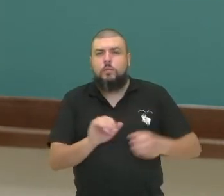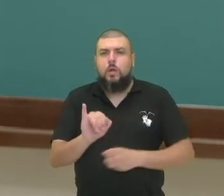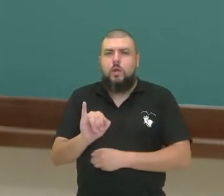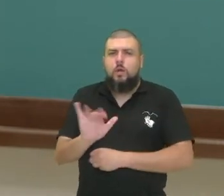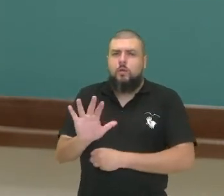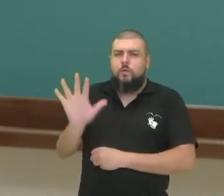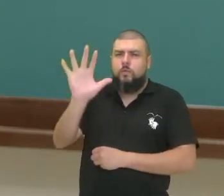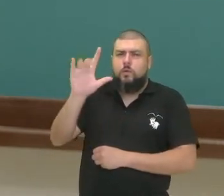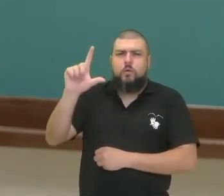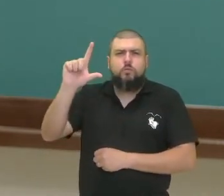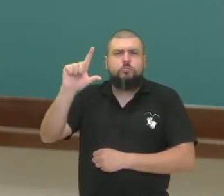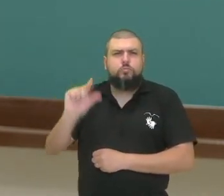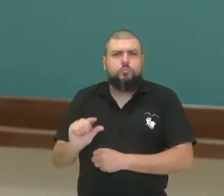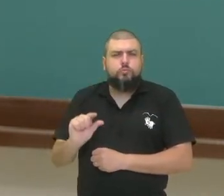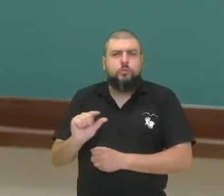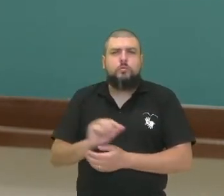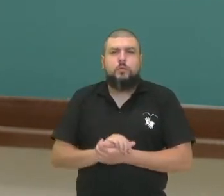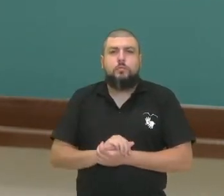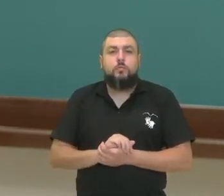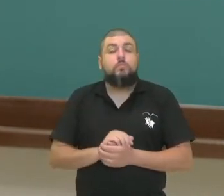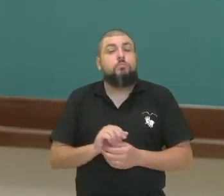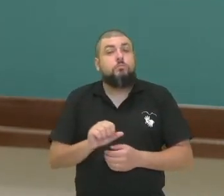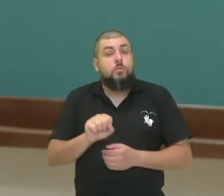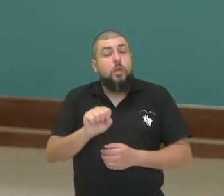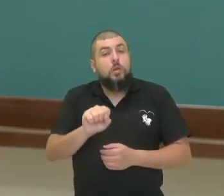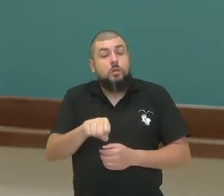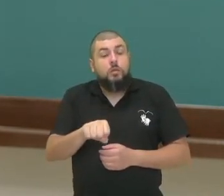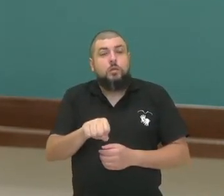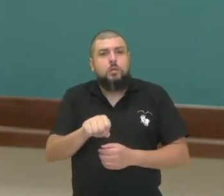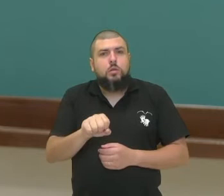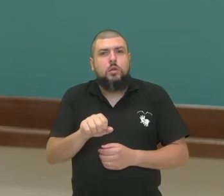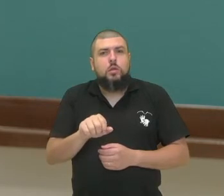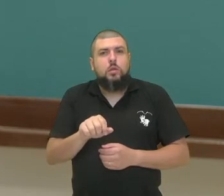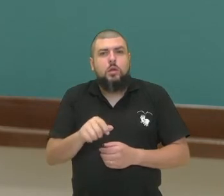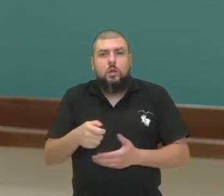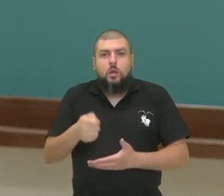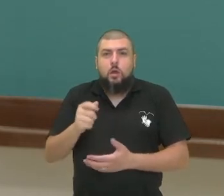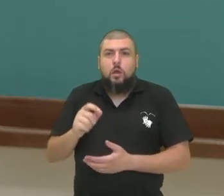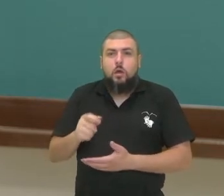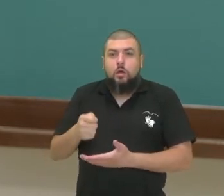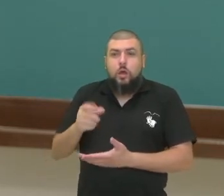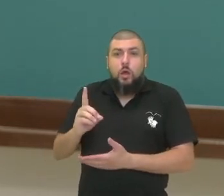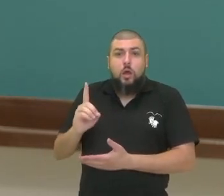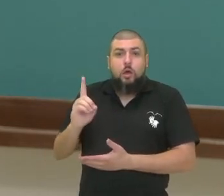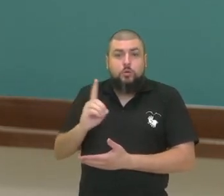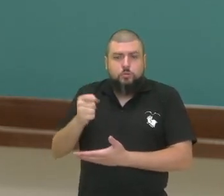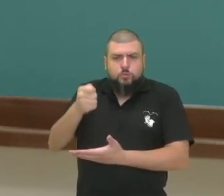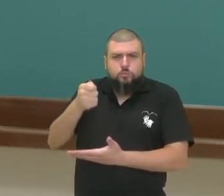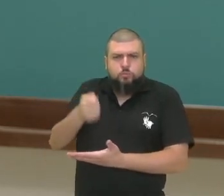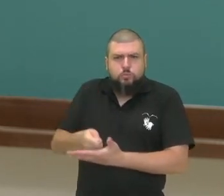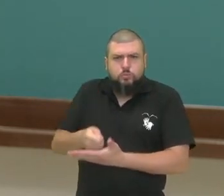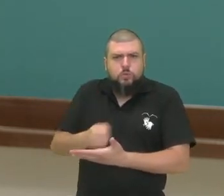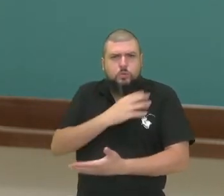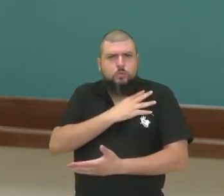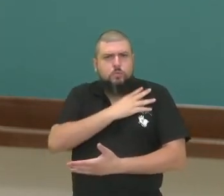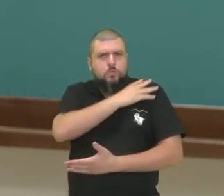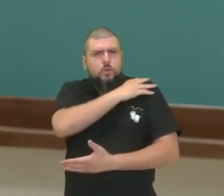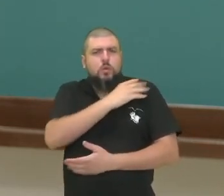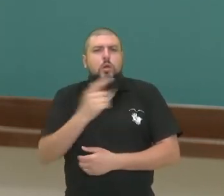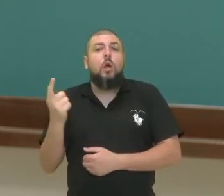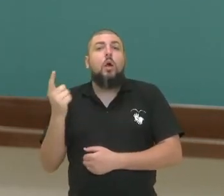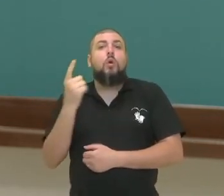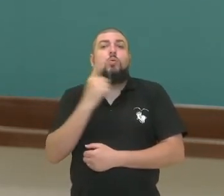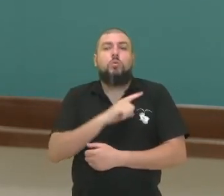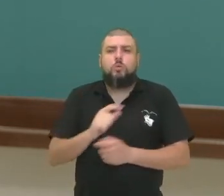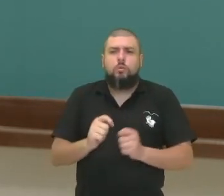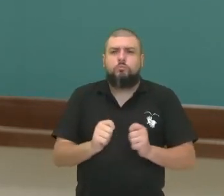baixos. Sim, nesse momento o regime militar conseguiu fazer um certo controle da inflação brasileira, que estava muito mal no